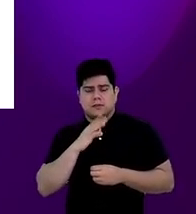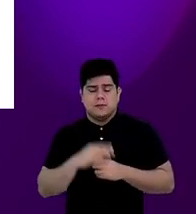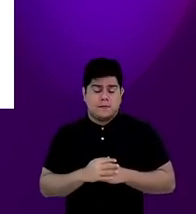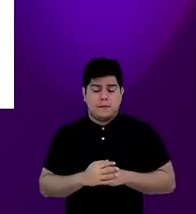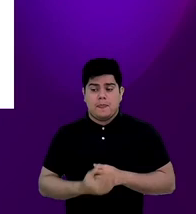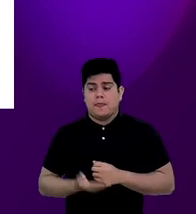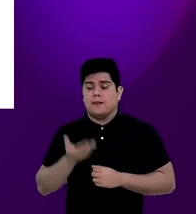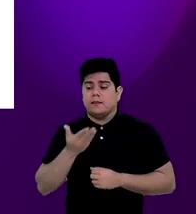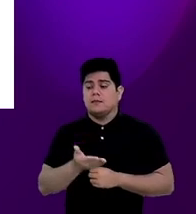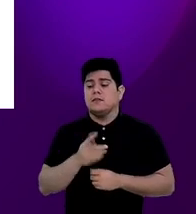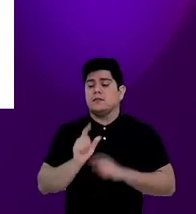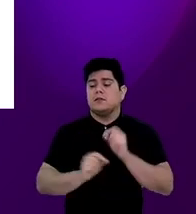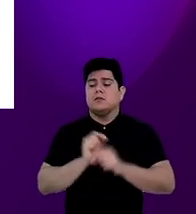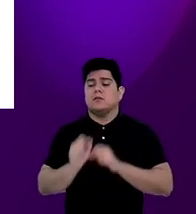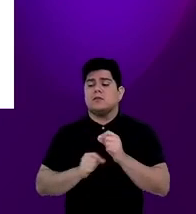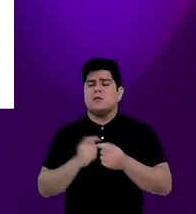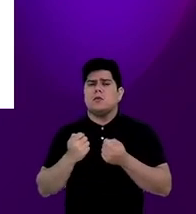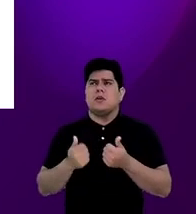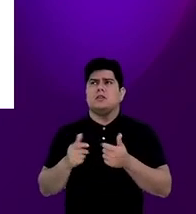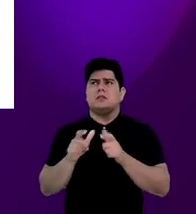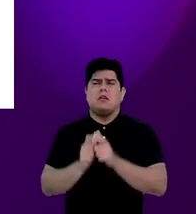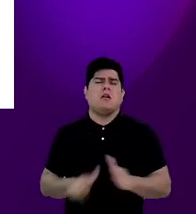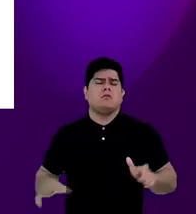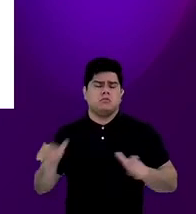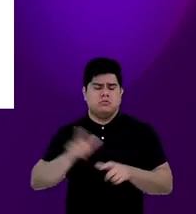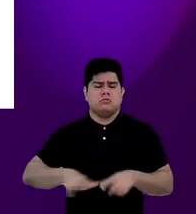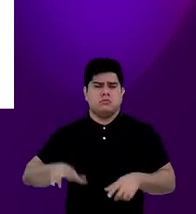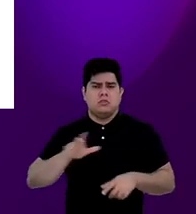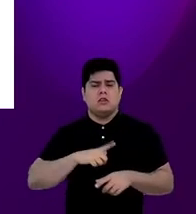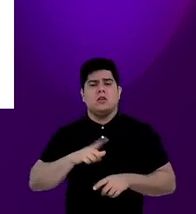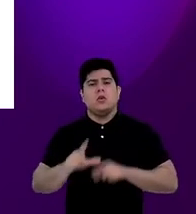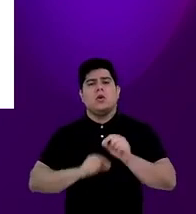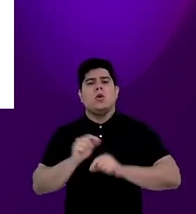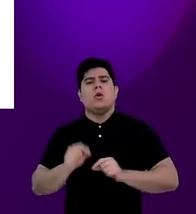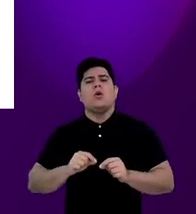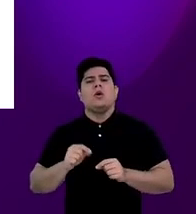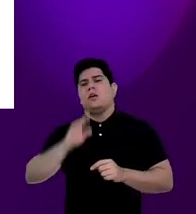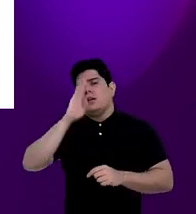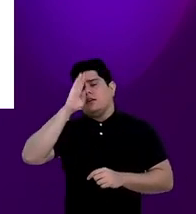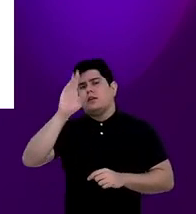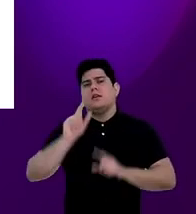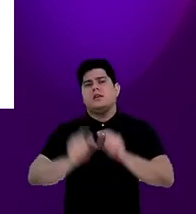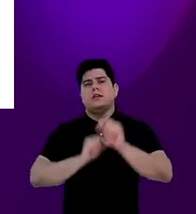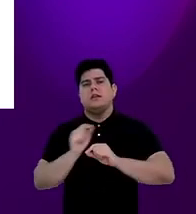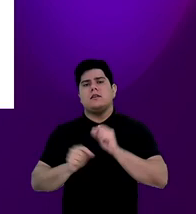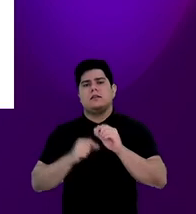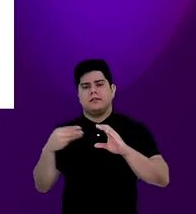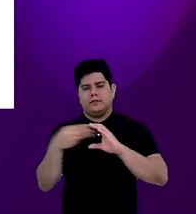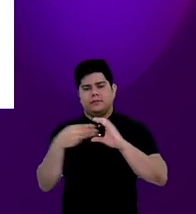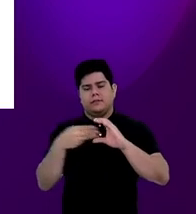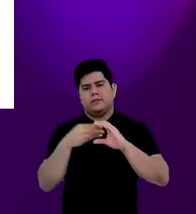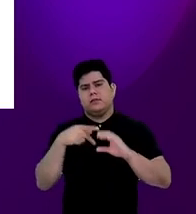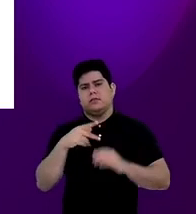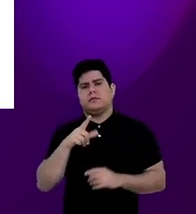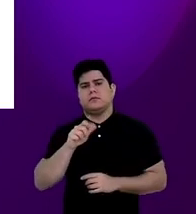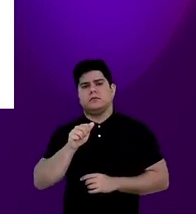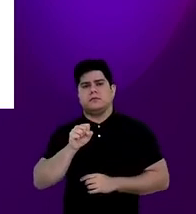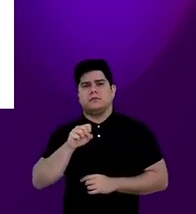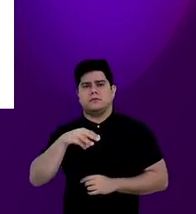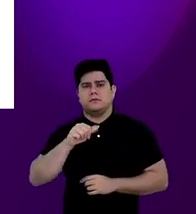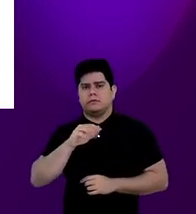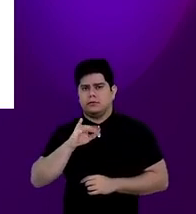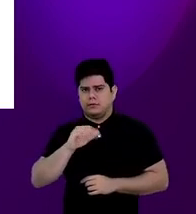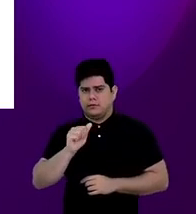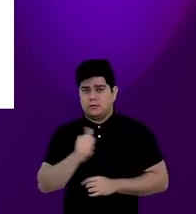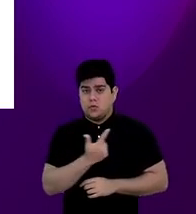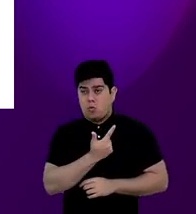mieloma é que ela é expressa quase universalmente no tecido hematológico, principalmente às custas de expressão em células plasmáticas. E o único outro